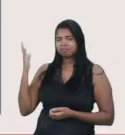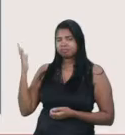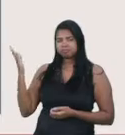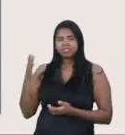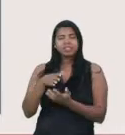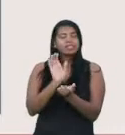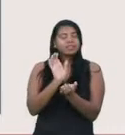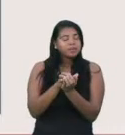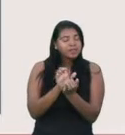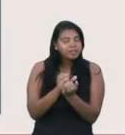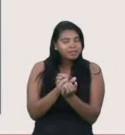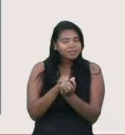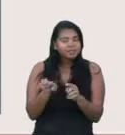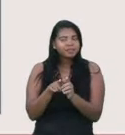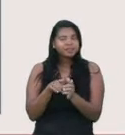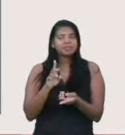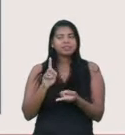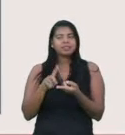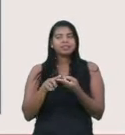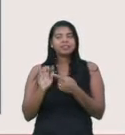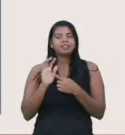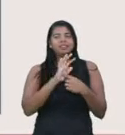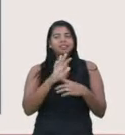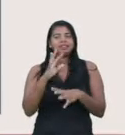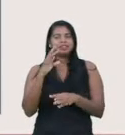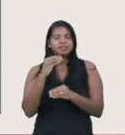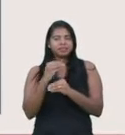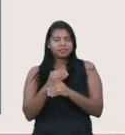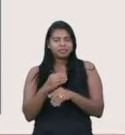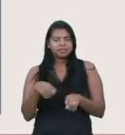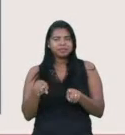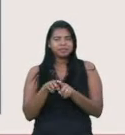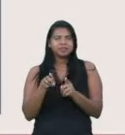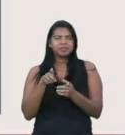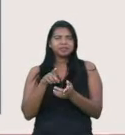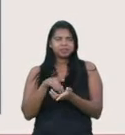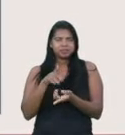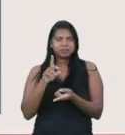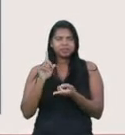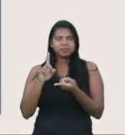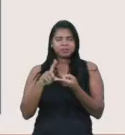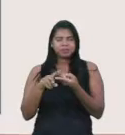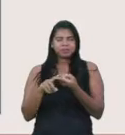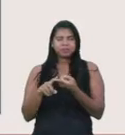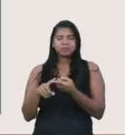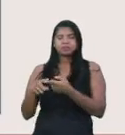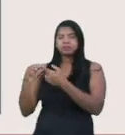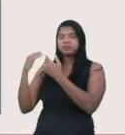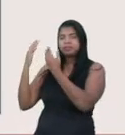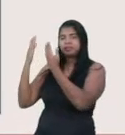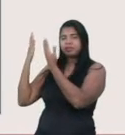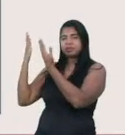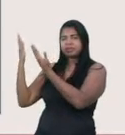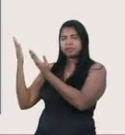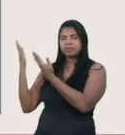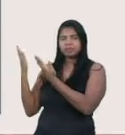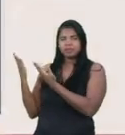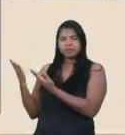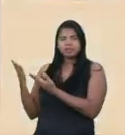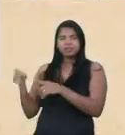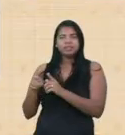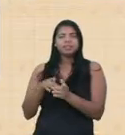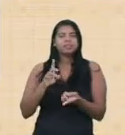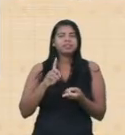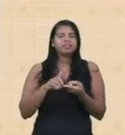Pernambuco, aqui, porque Pernambuco está na linha, próximo à linha do Equador, numa região central do globo terrestre,